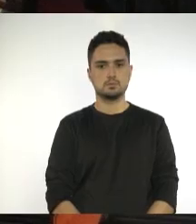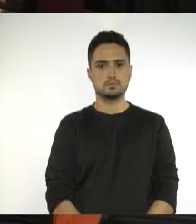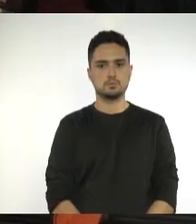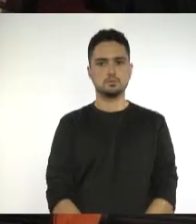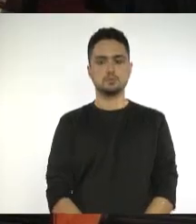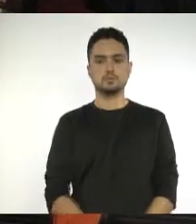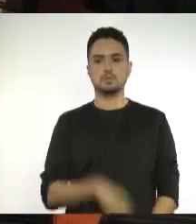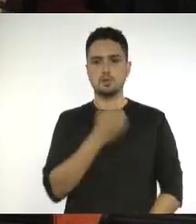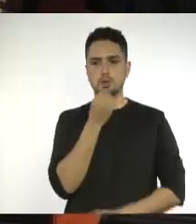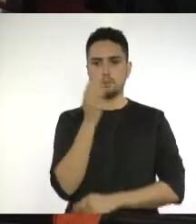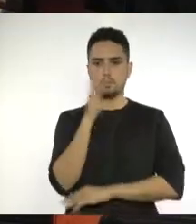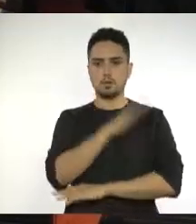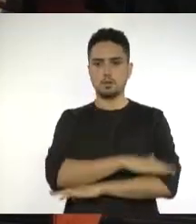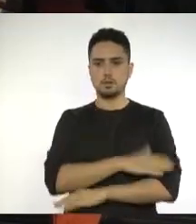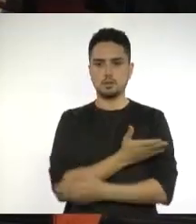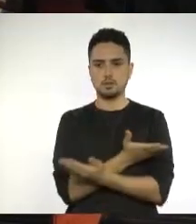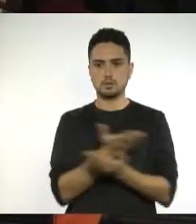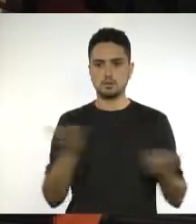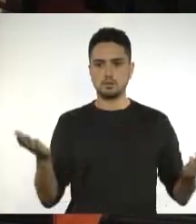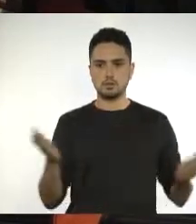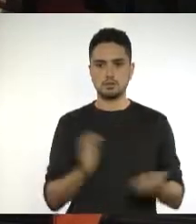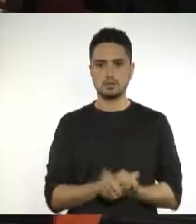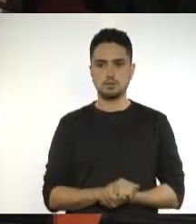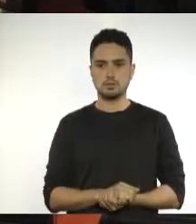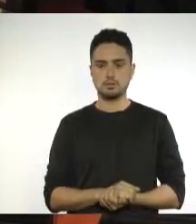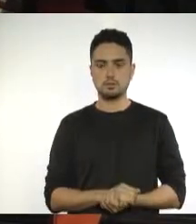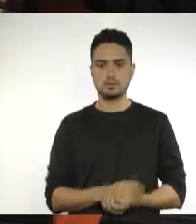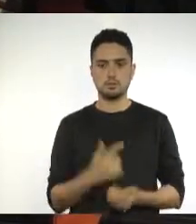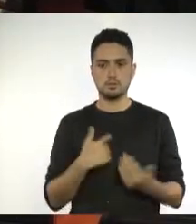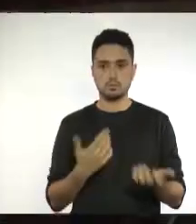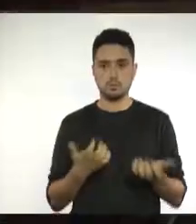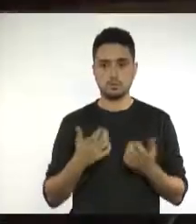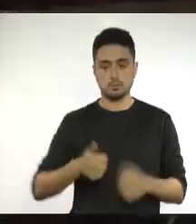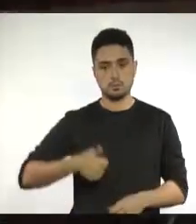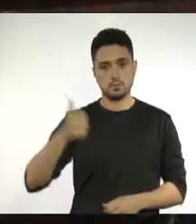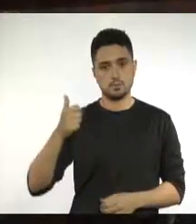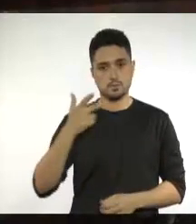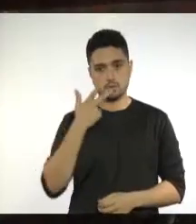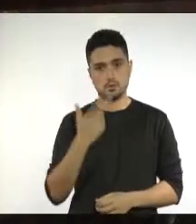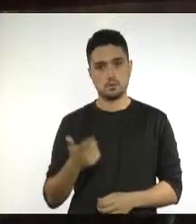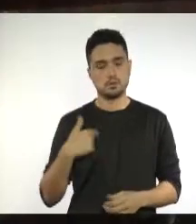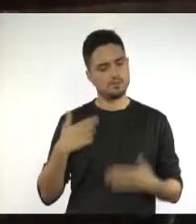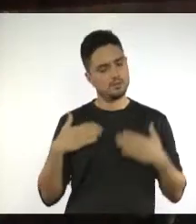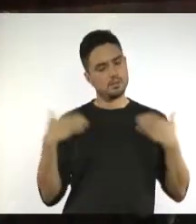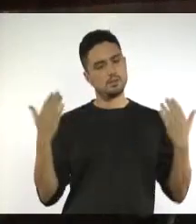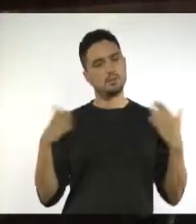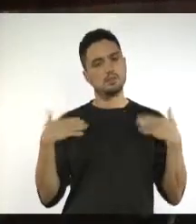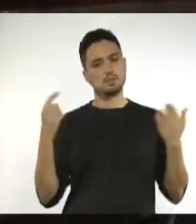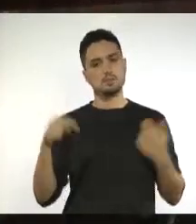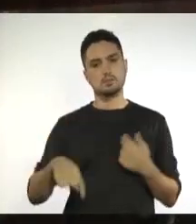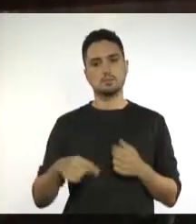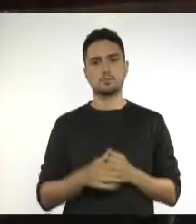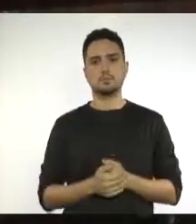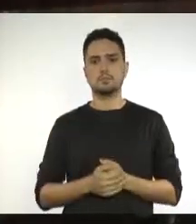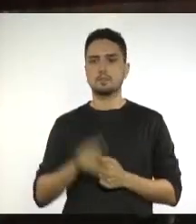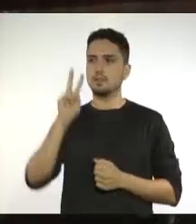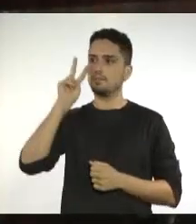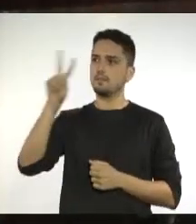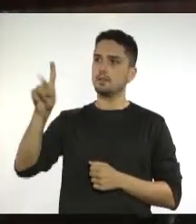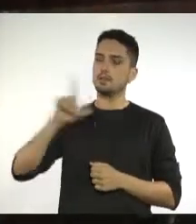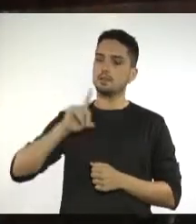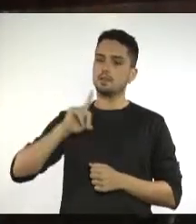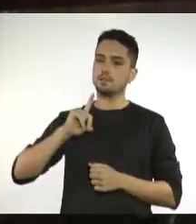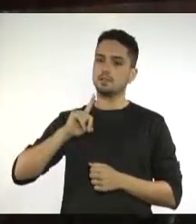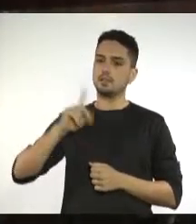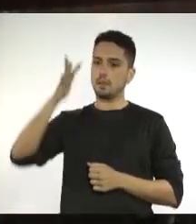Boa tarde a todas e todos. Eu queria, em primeiro lugar, externar minha alegria de ver as galerias dessa